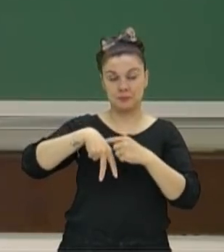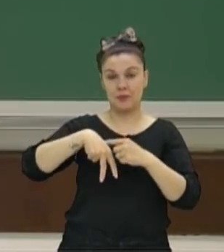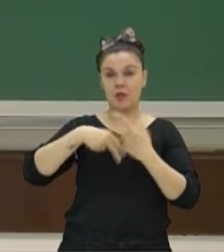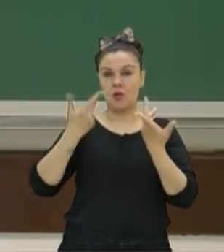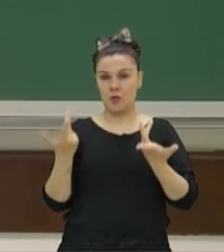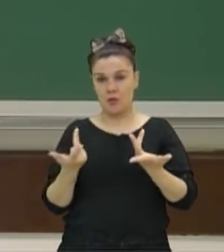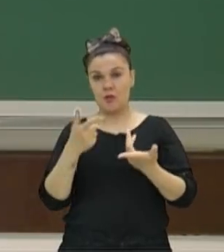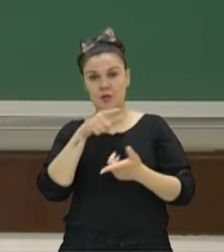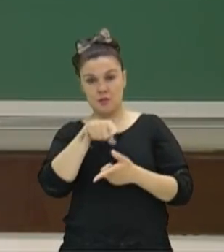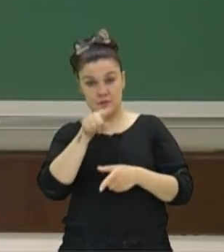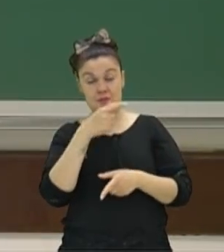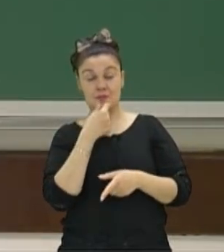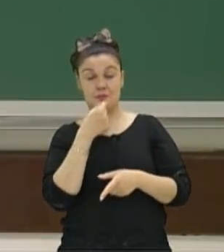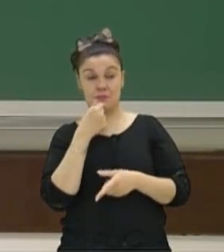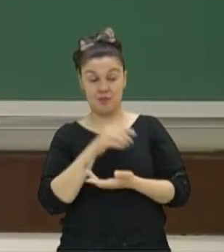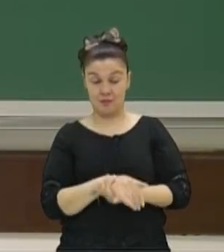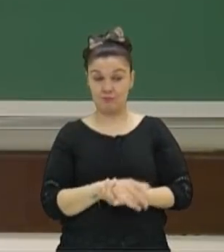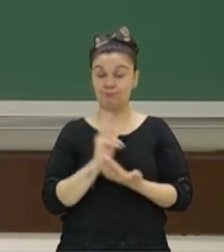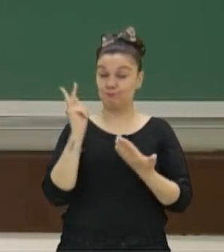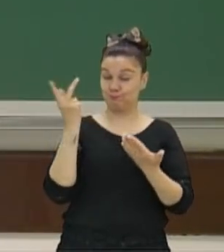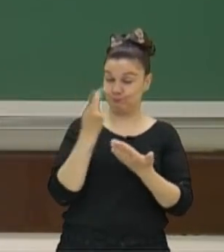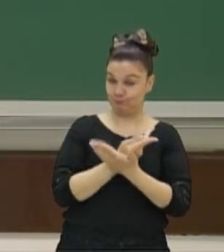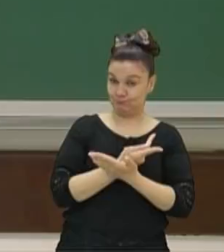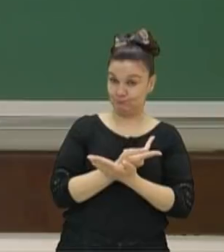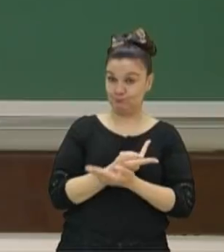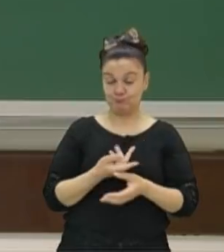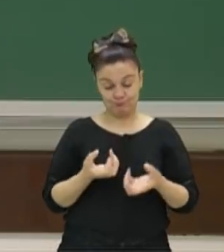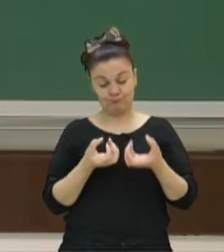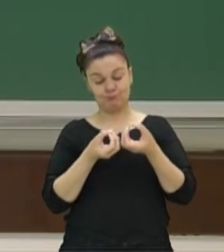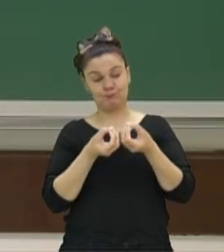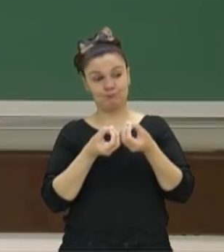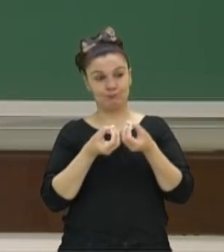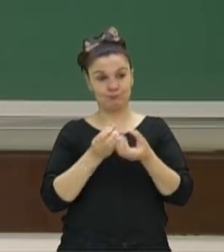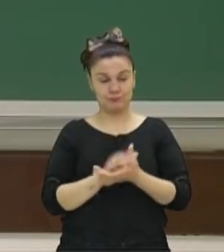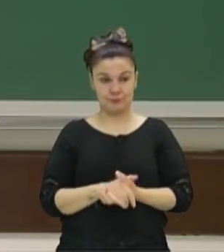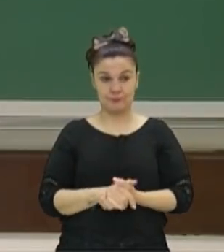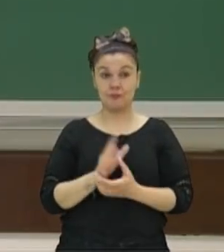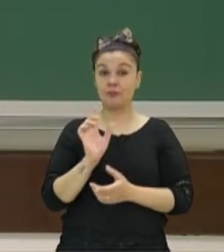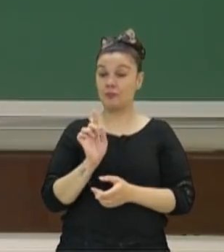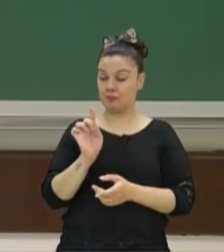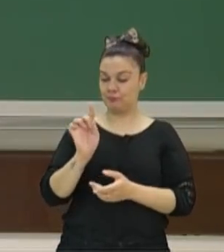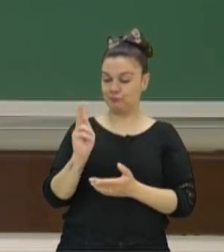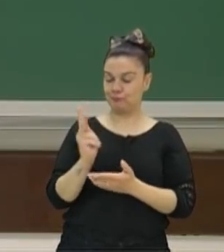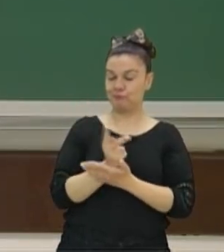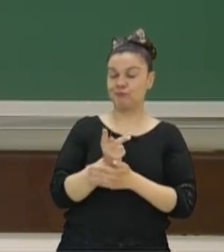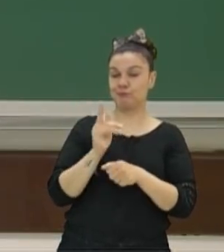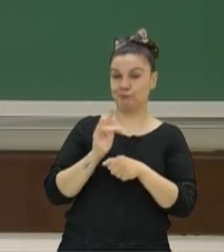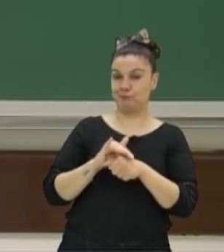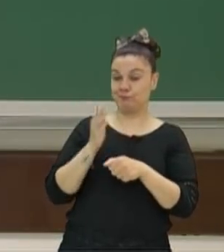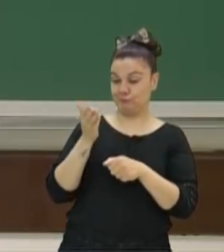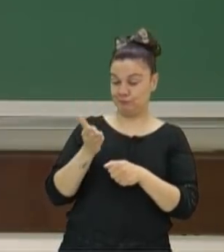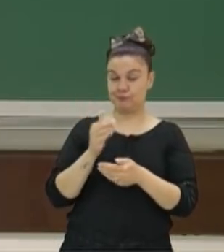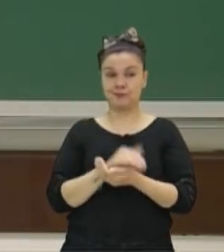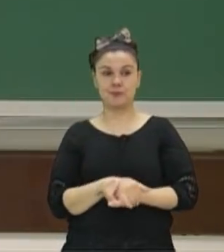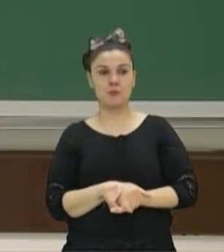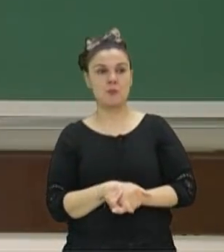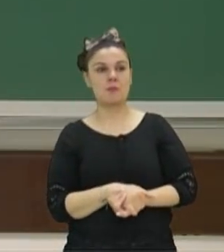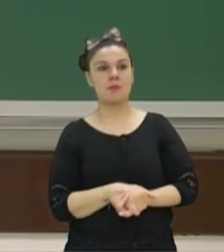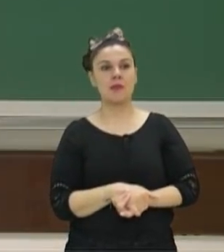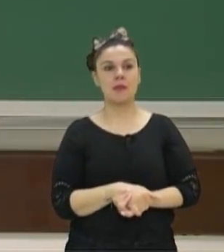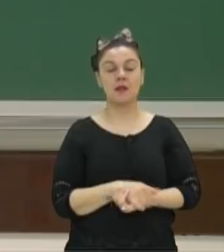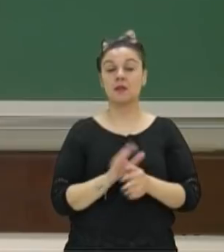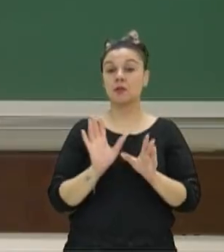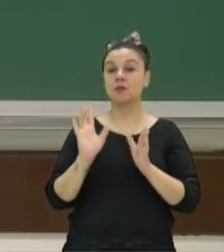glândulas. No caso de vocês, meninos, pode afetar os testículos, tá? E isso vai fazer essa inflamação aí. Então, o que